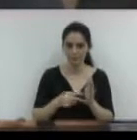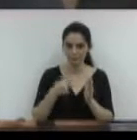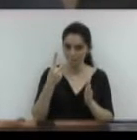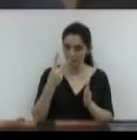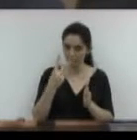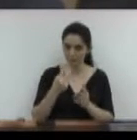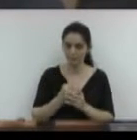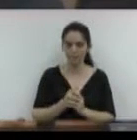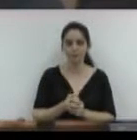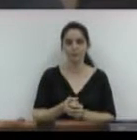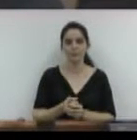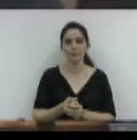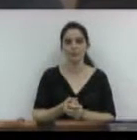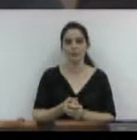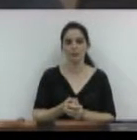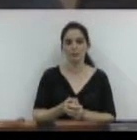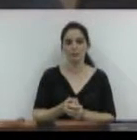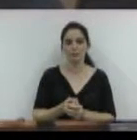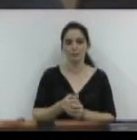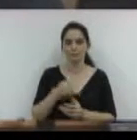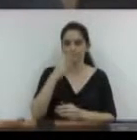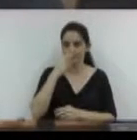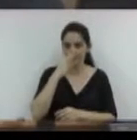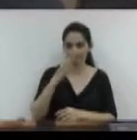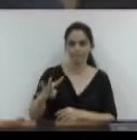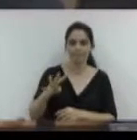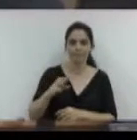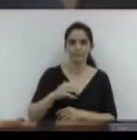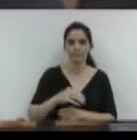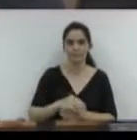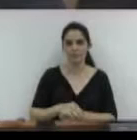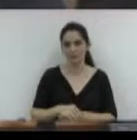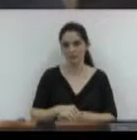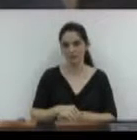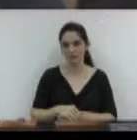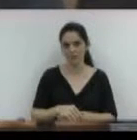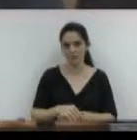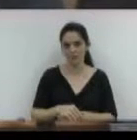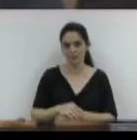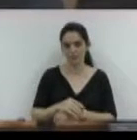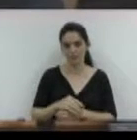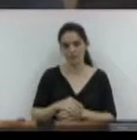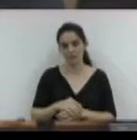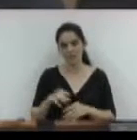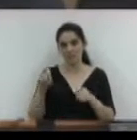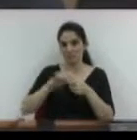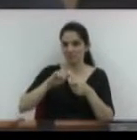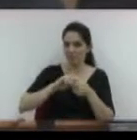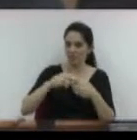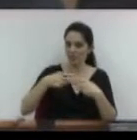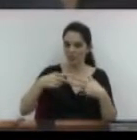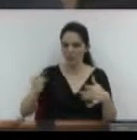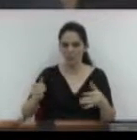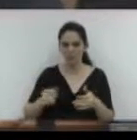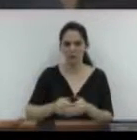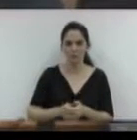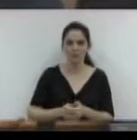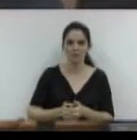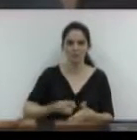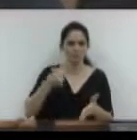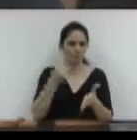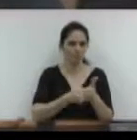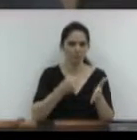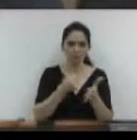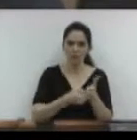Segundo, praticar ofensas físicas ou morais na sede da Câmara ou descartar por atos